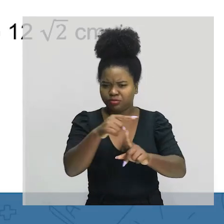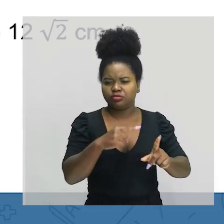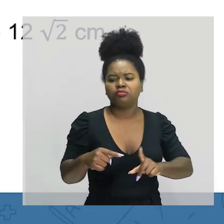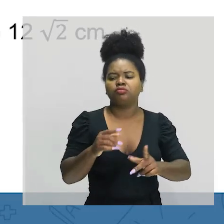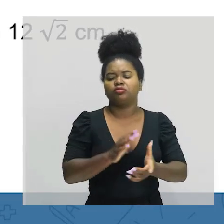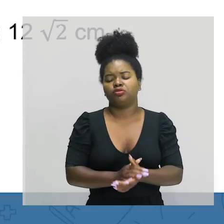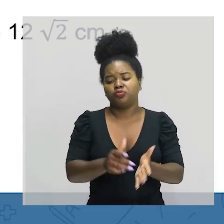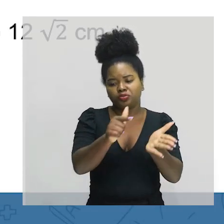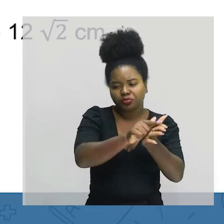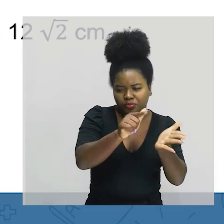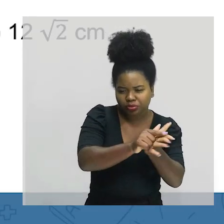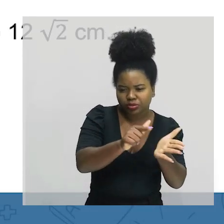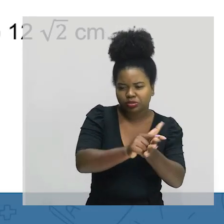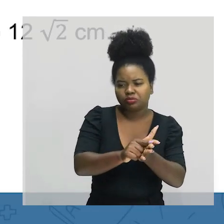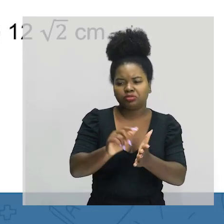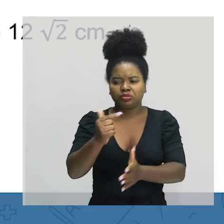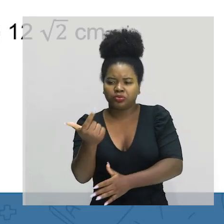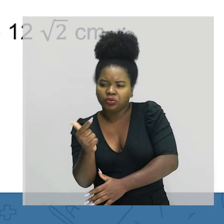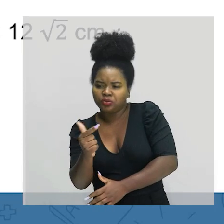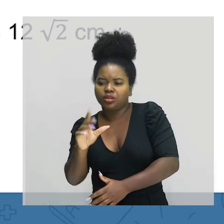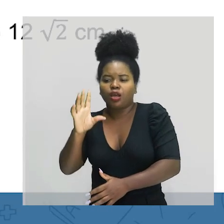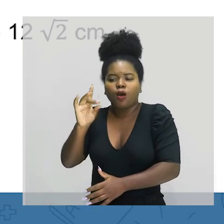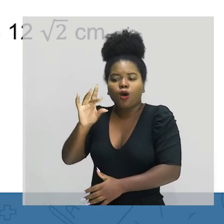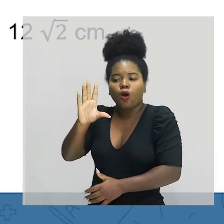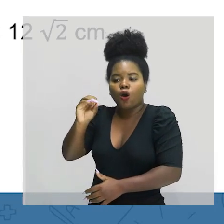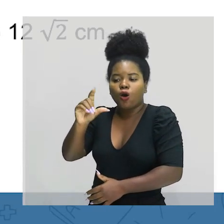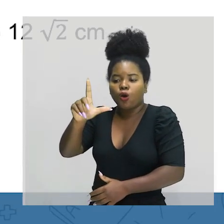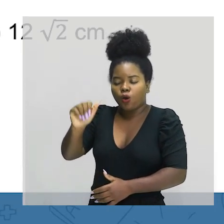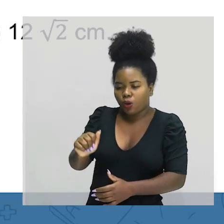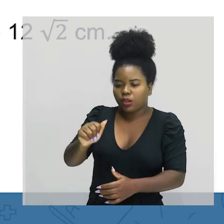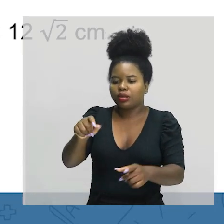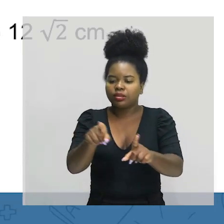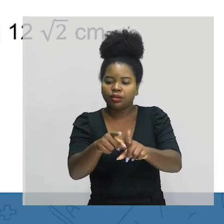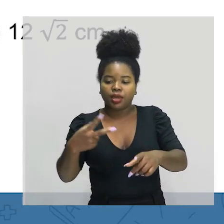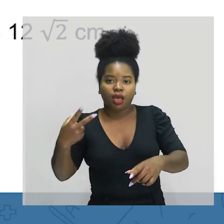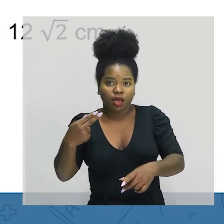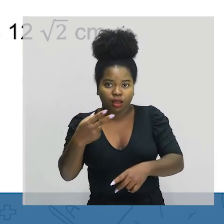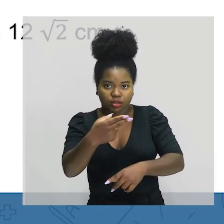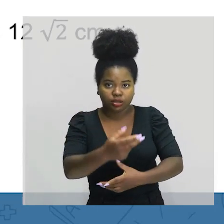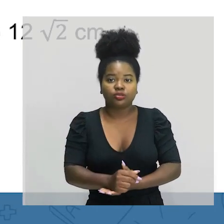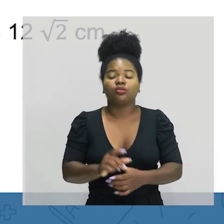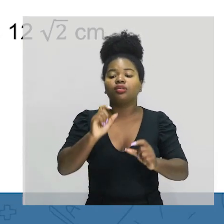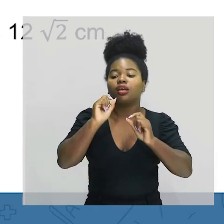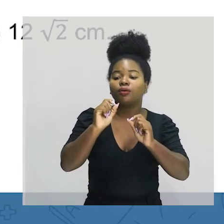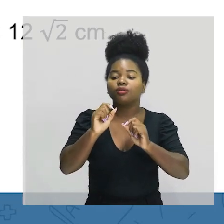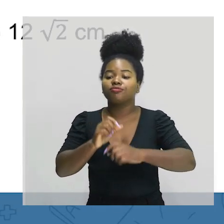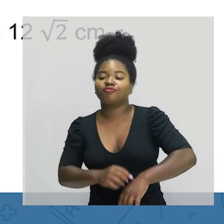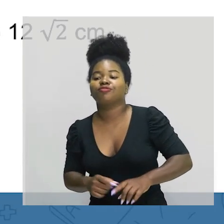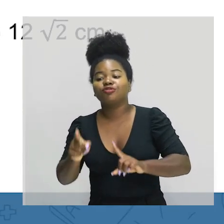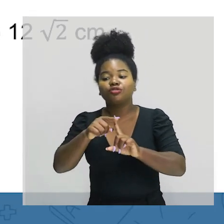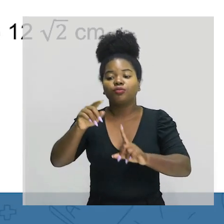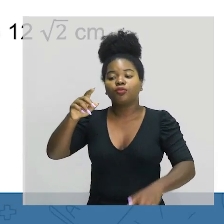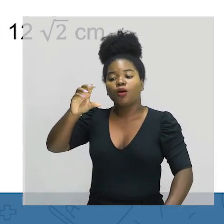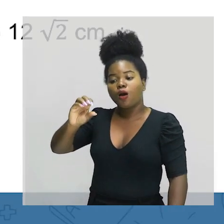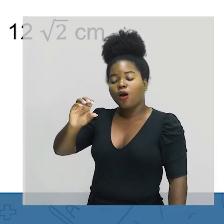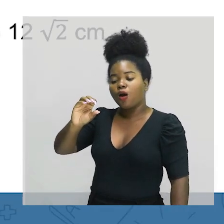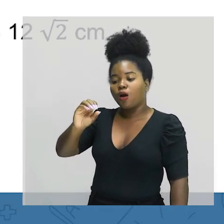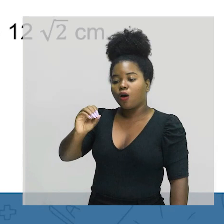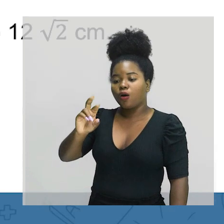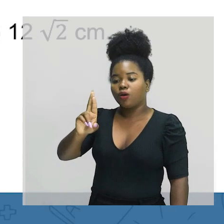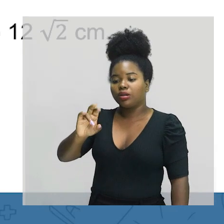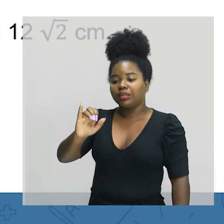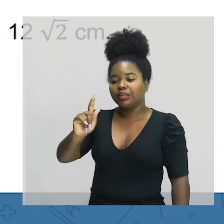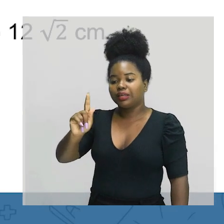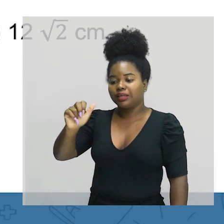cortando papel, sem cola e sem tesoura, é a arte do origami, que tem um significado altamente simbólico no